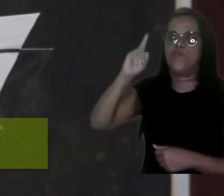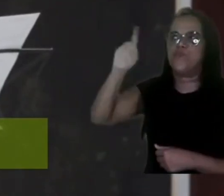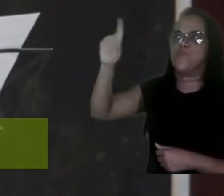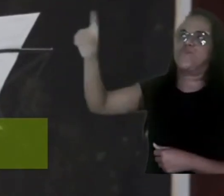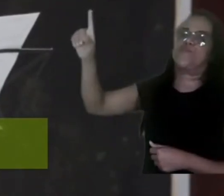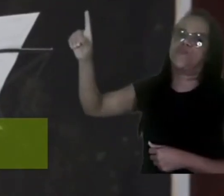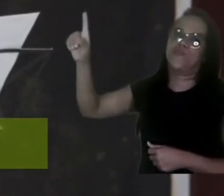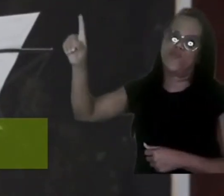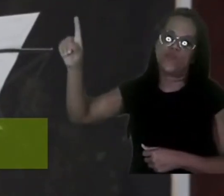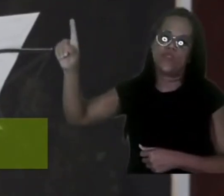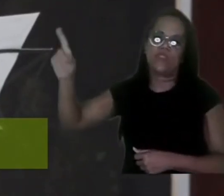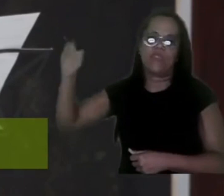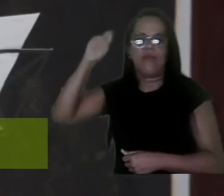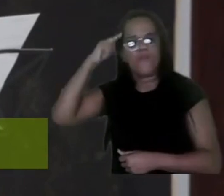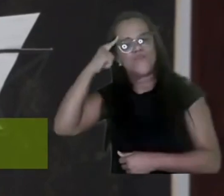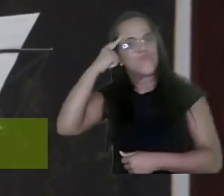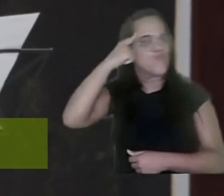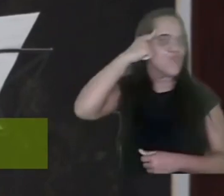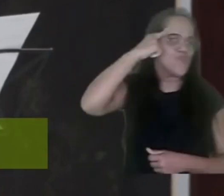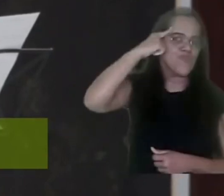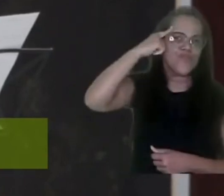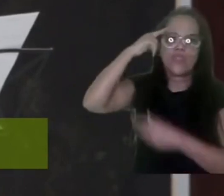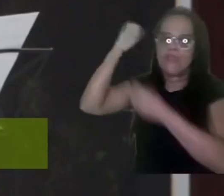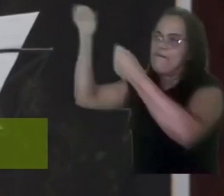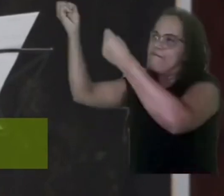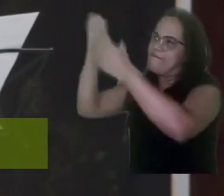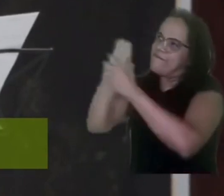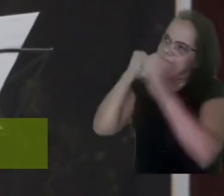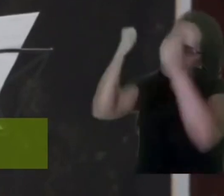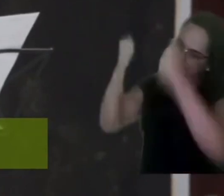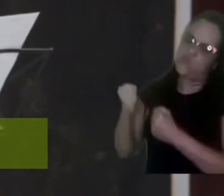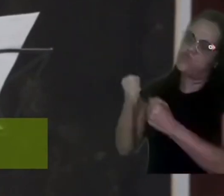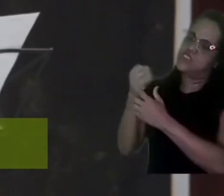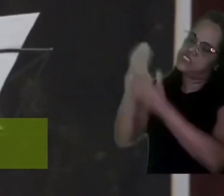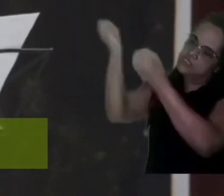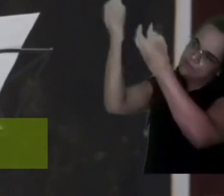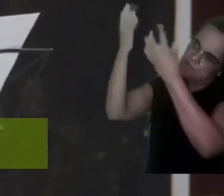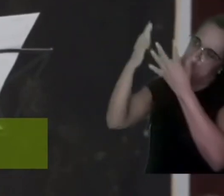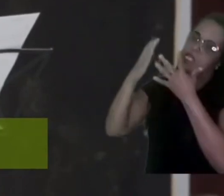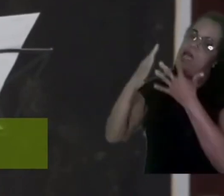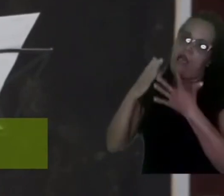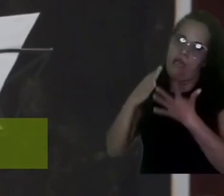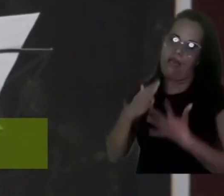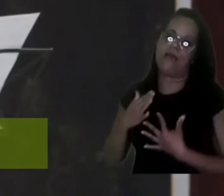ó, dá-me forças pra continuar, guardando a promessa